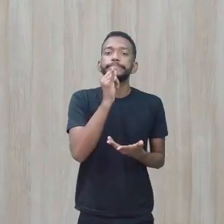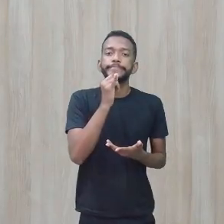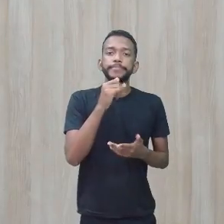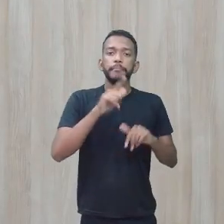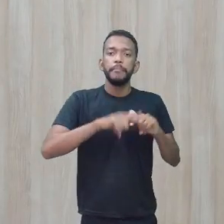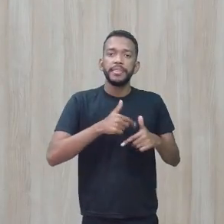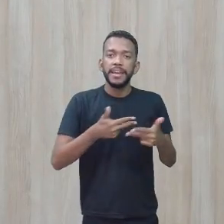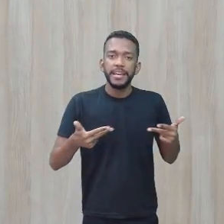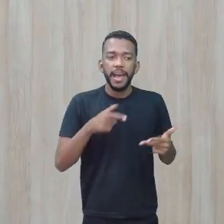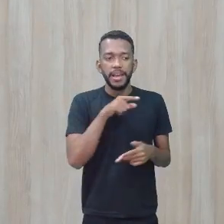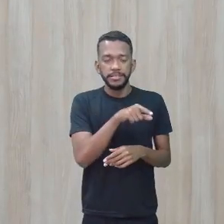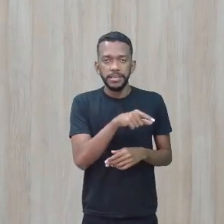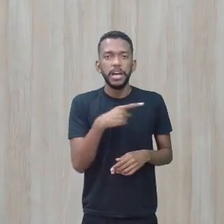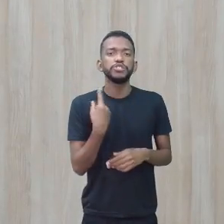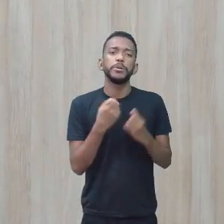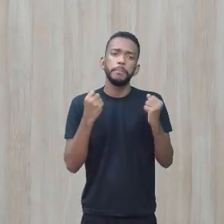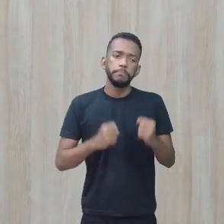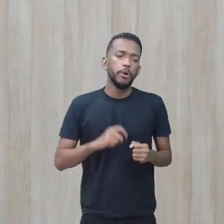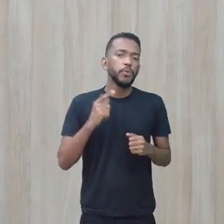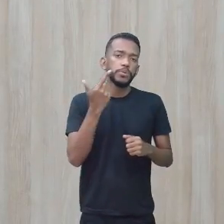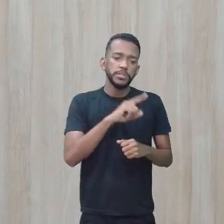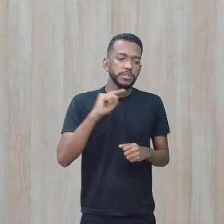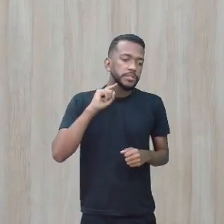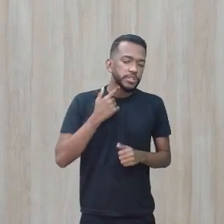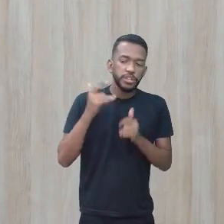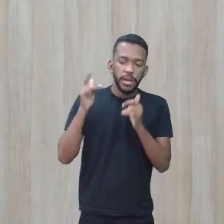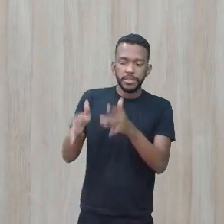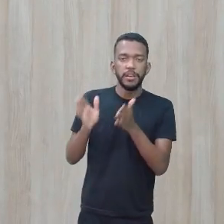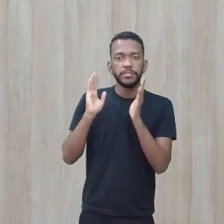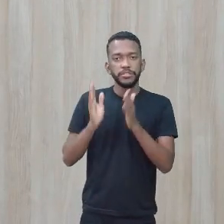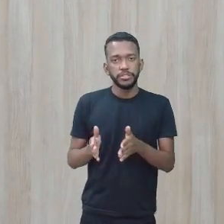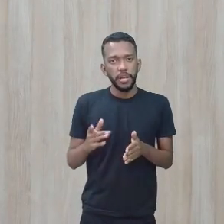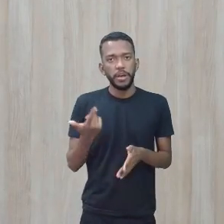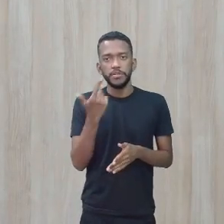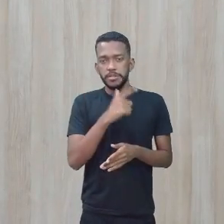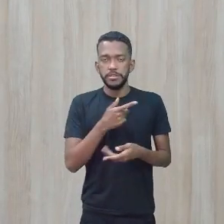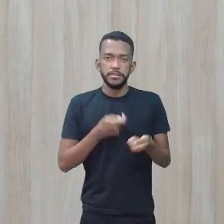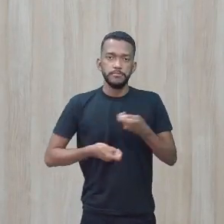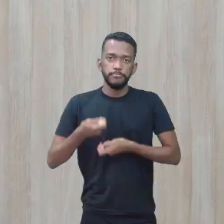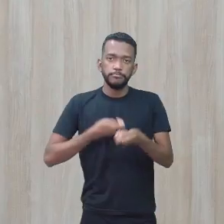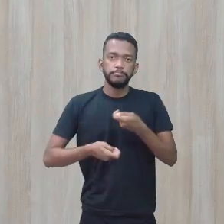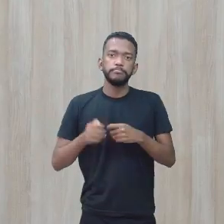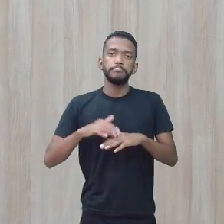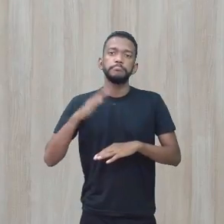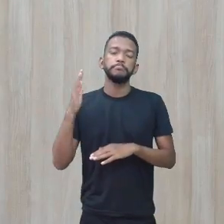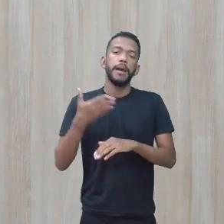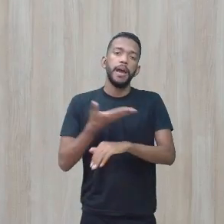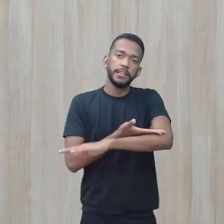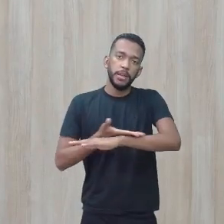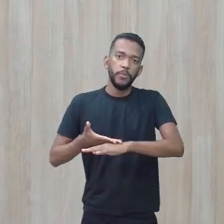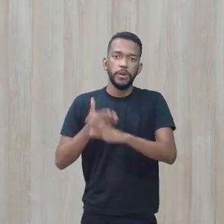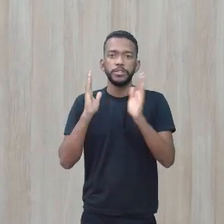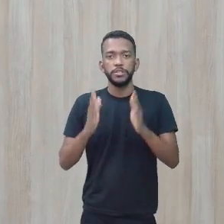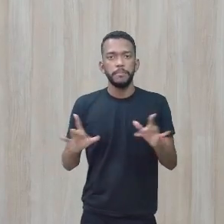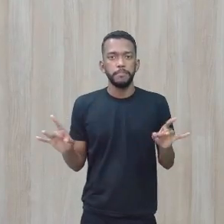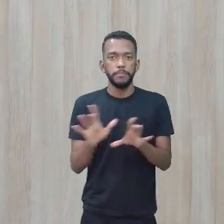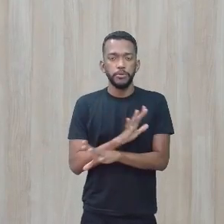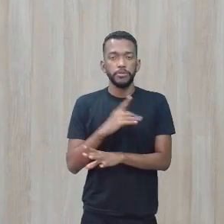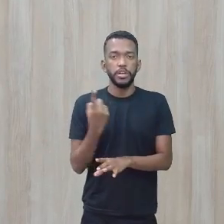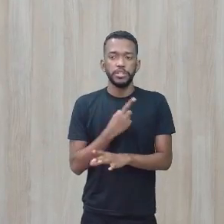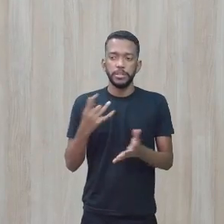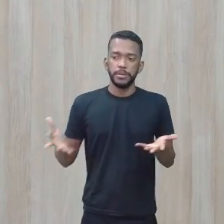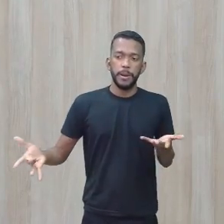esses materiais, que a gente possa descartar, que a gente possa colocar de uma forma adequada a eles, fazendo nossa